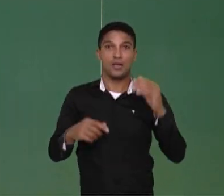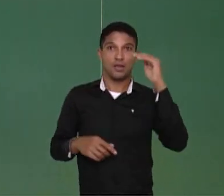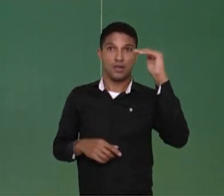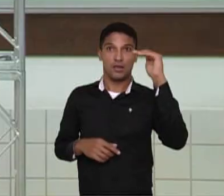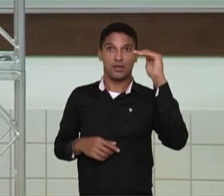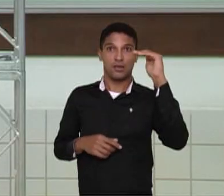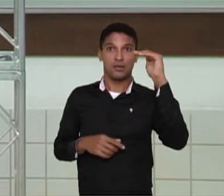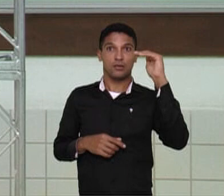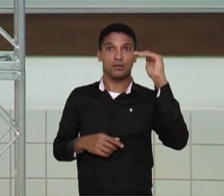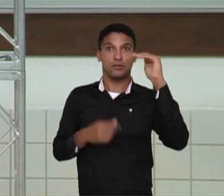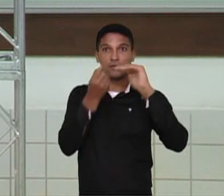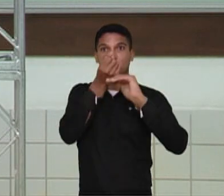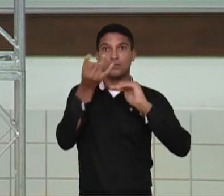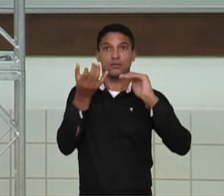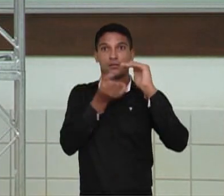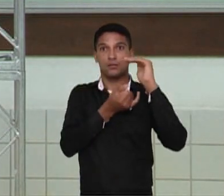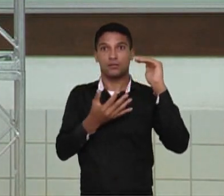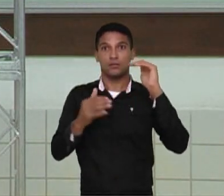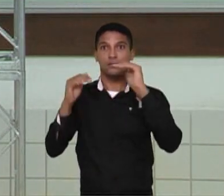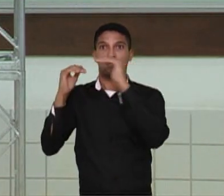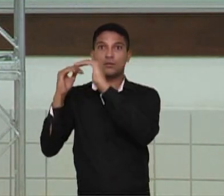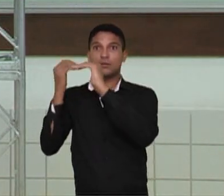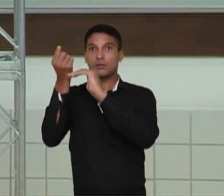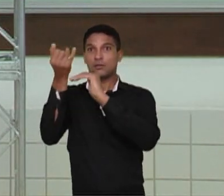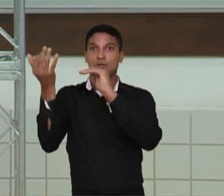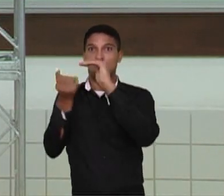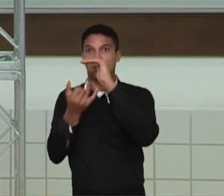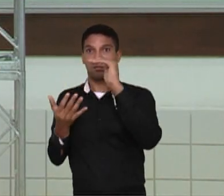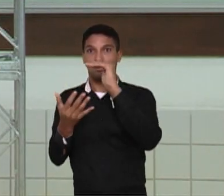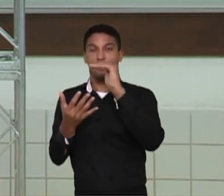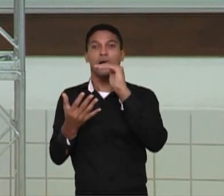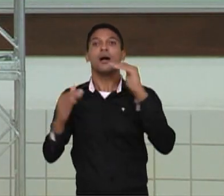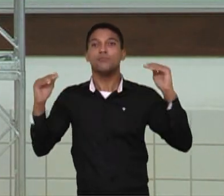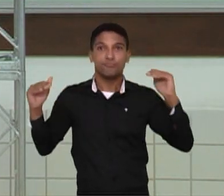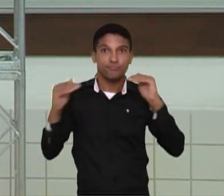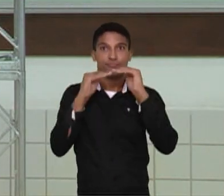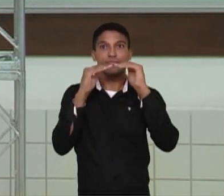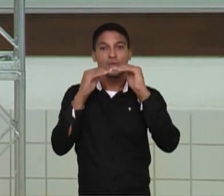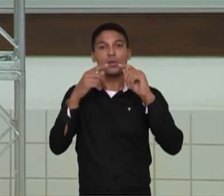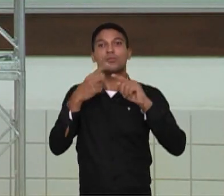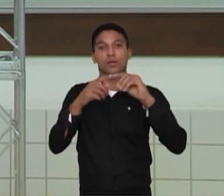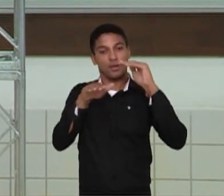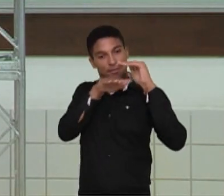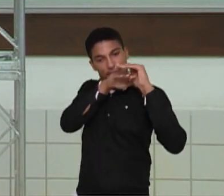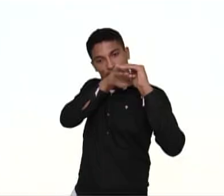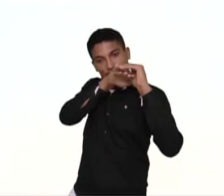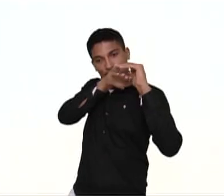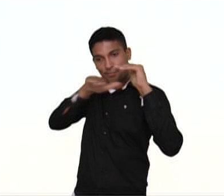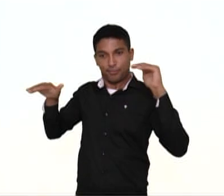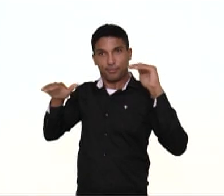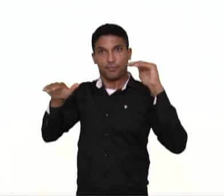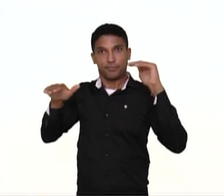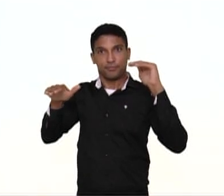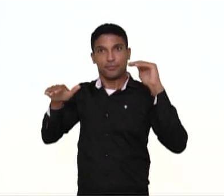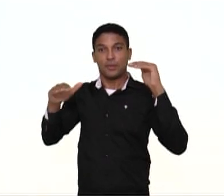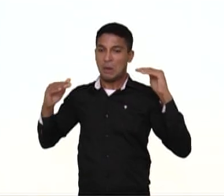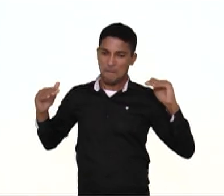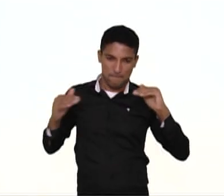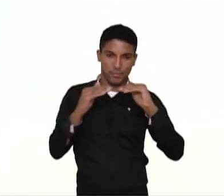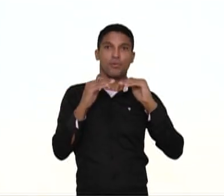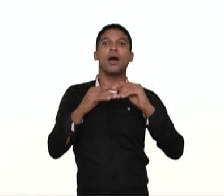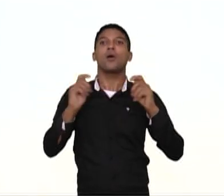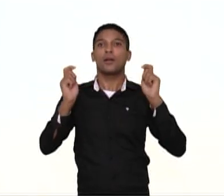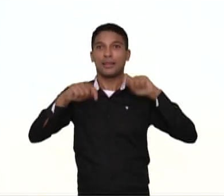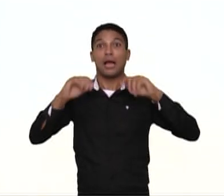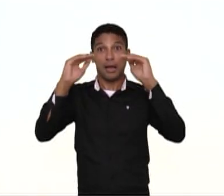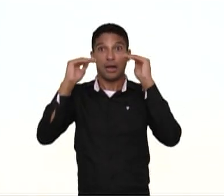Agora, eu posso somar os numeradores das frações. Então, eu tenho ali 14 mais 15, 29